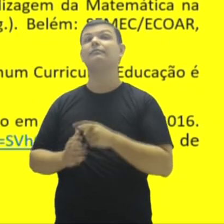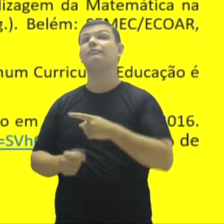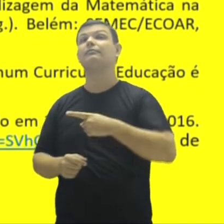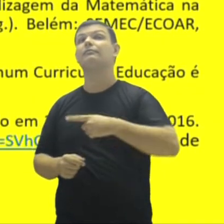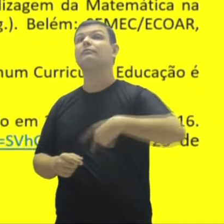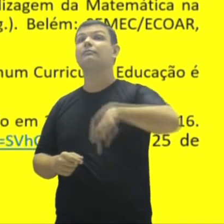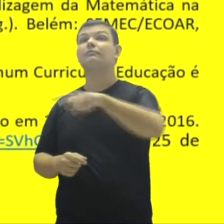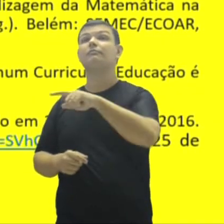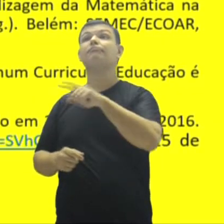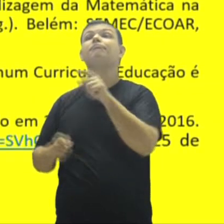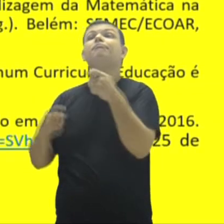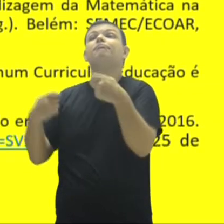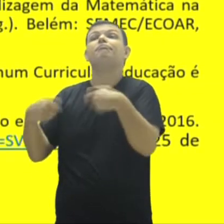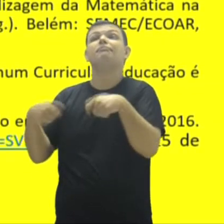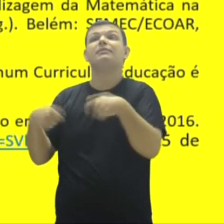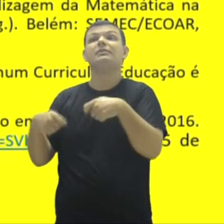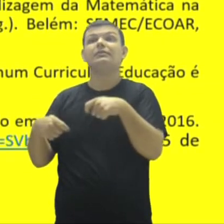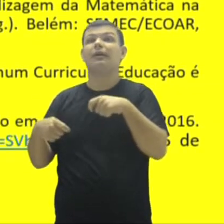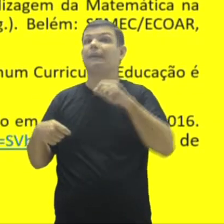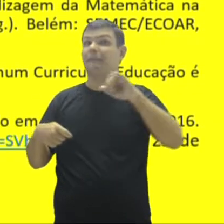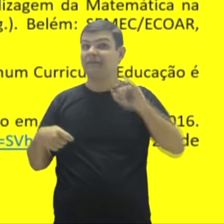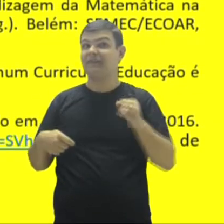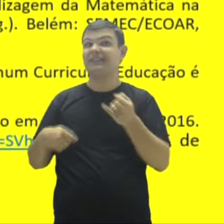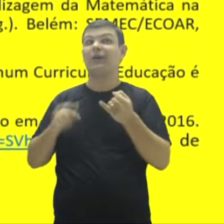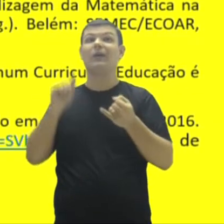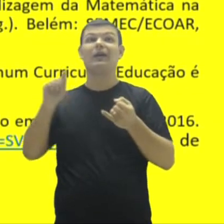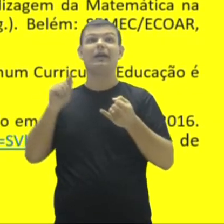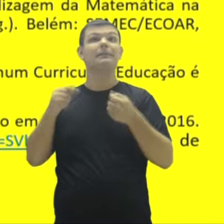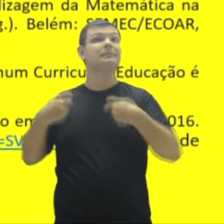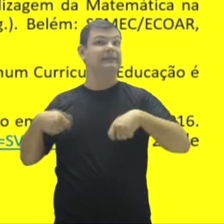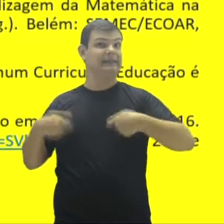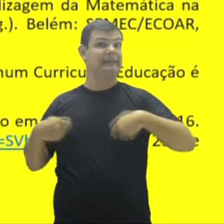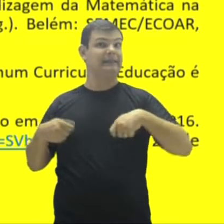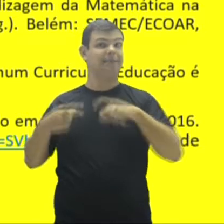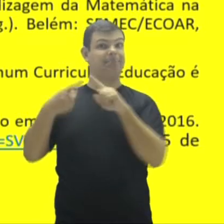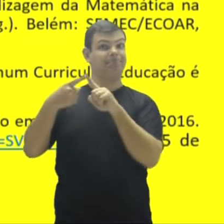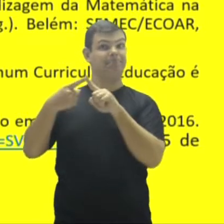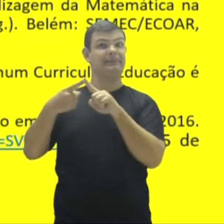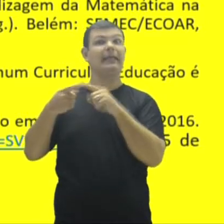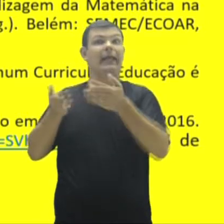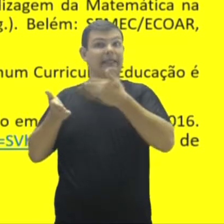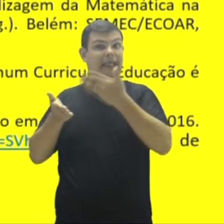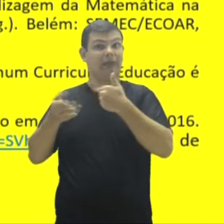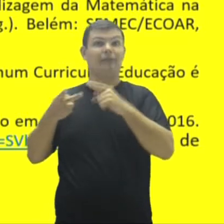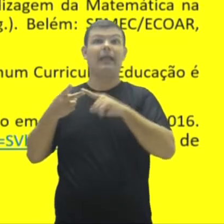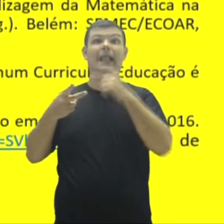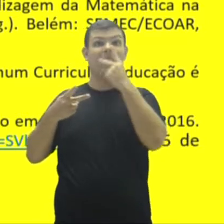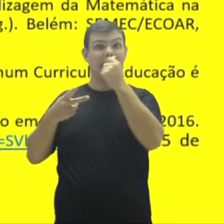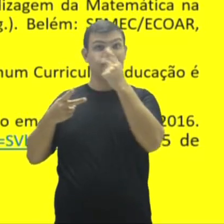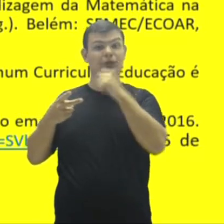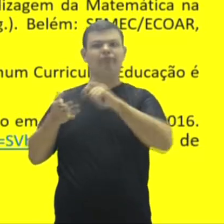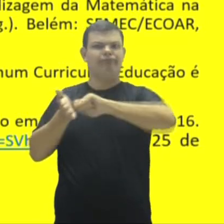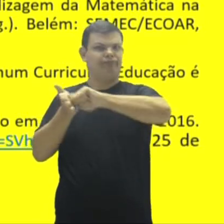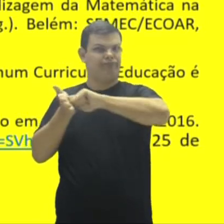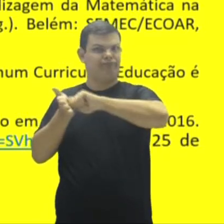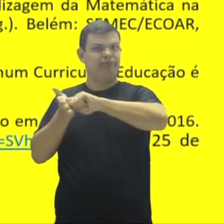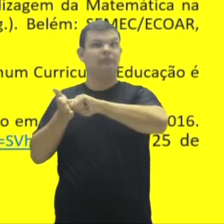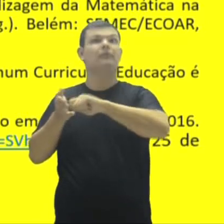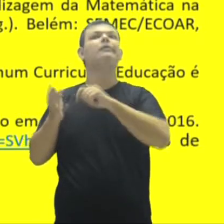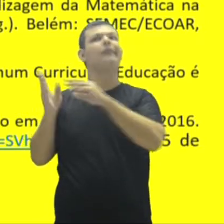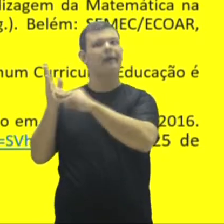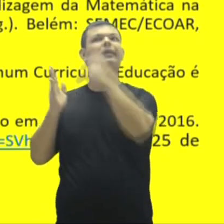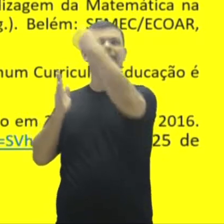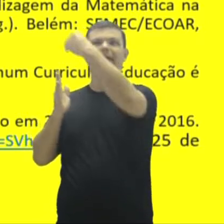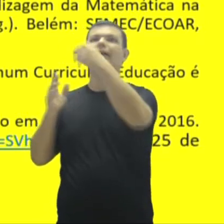Para que você aproveite a nossa aula, nós precisaremos de caderno, lápis, borracha e o